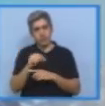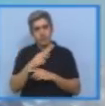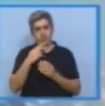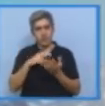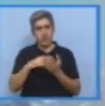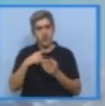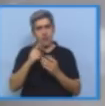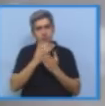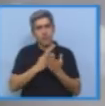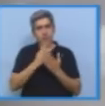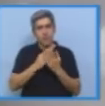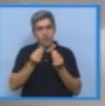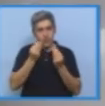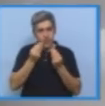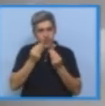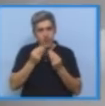sempre um estudo